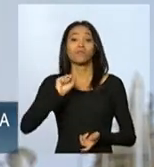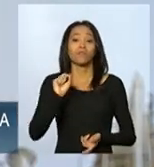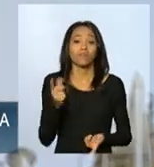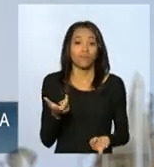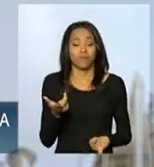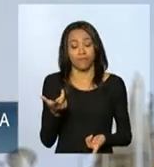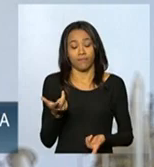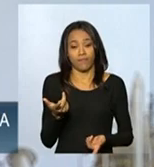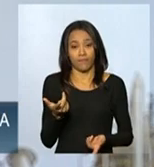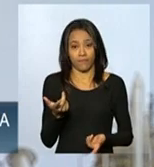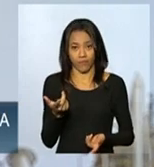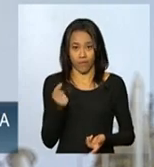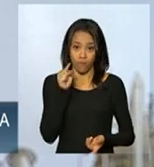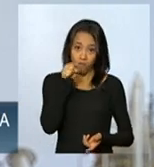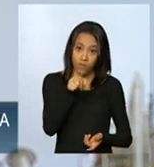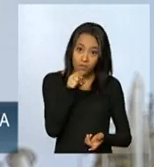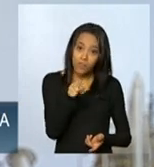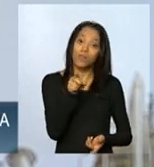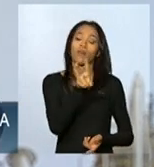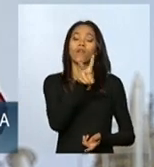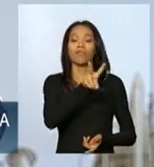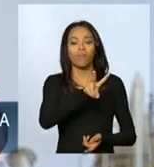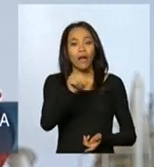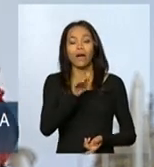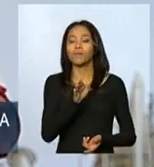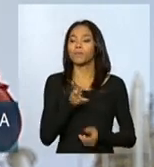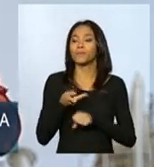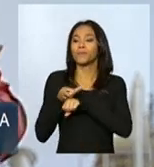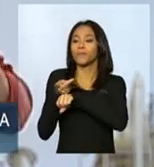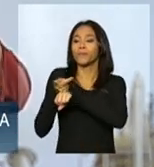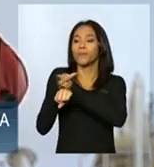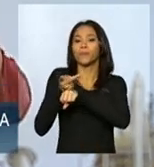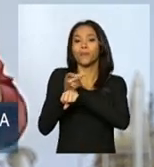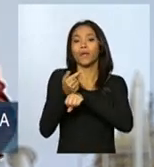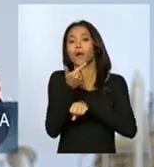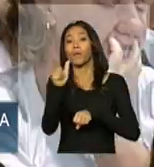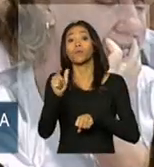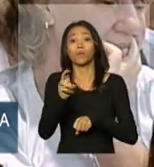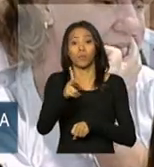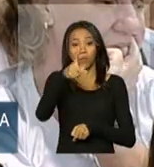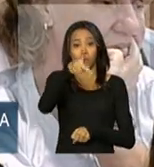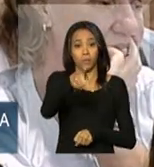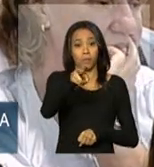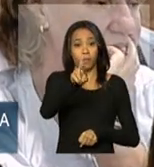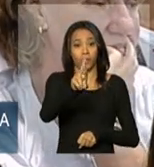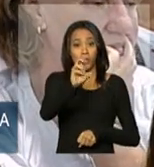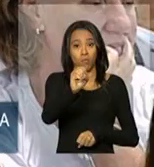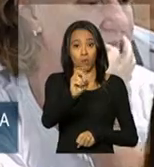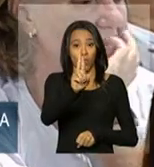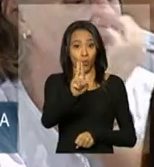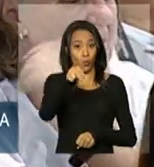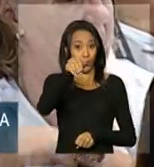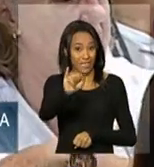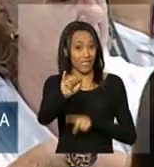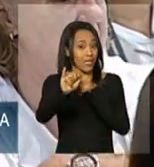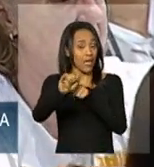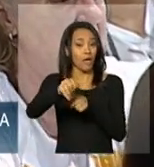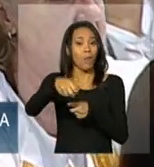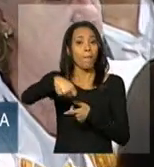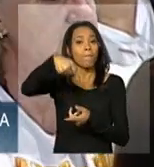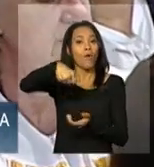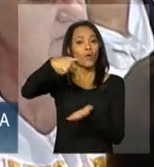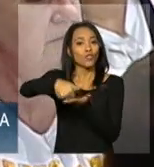você vai e pleiteia um curso pelo ProUni, que é uma bolsa para você